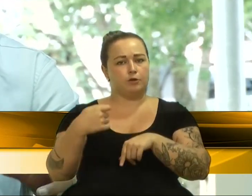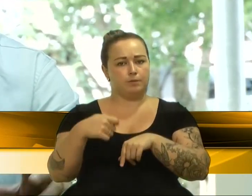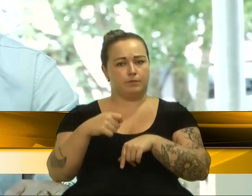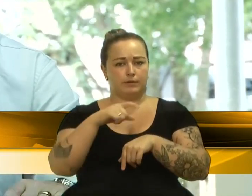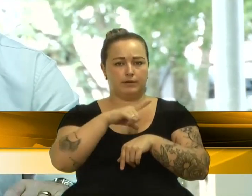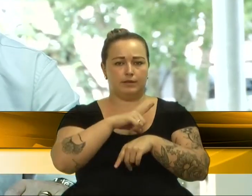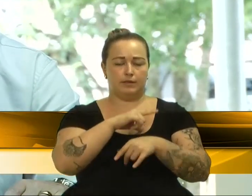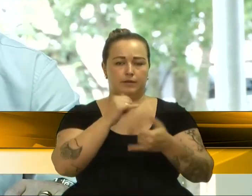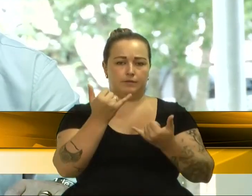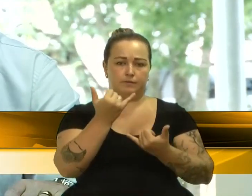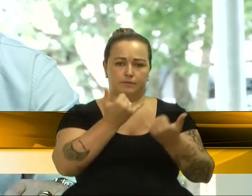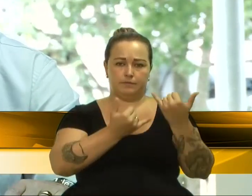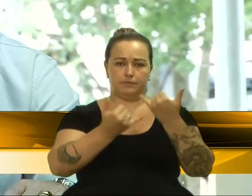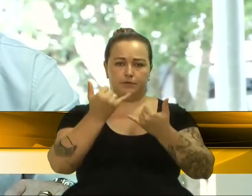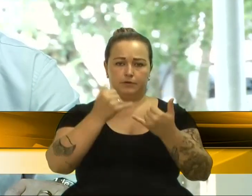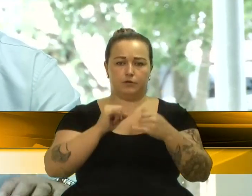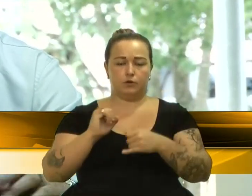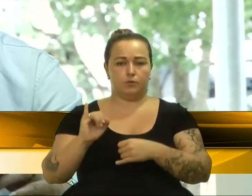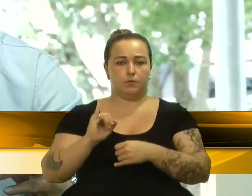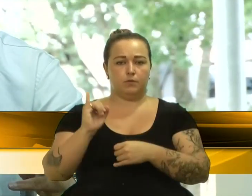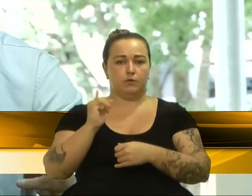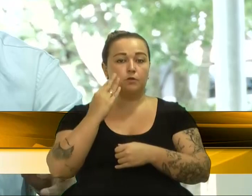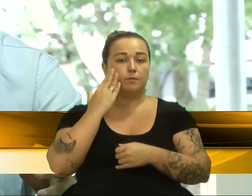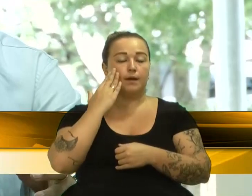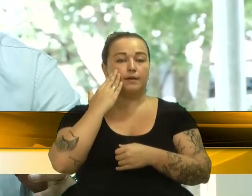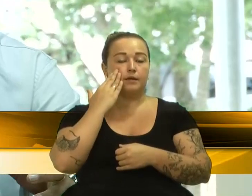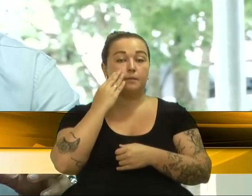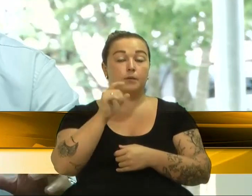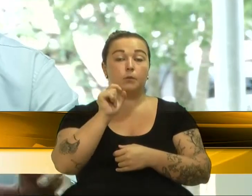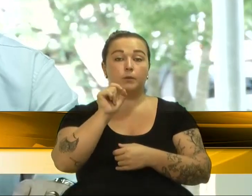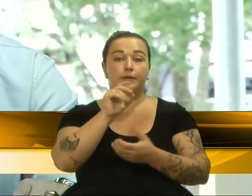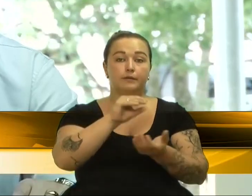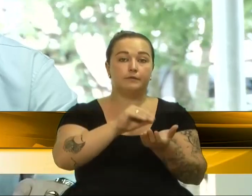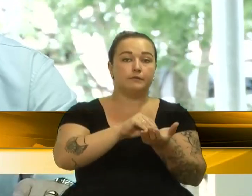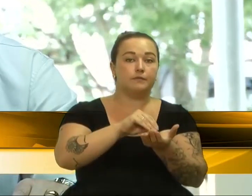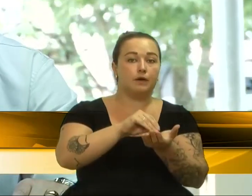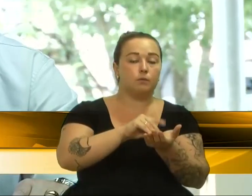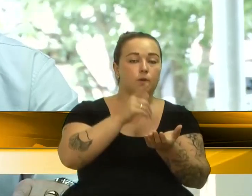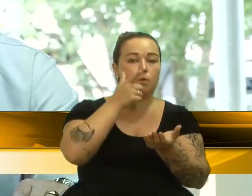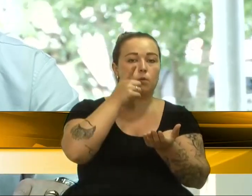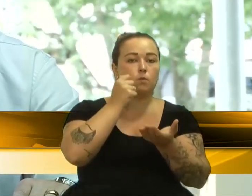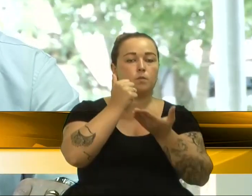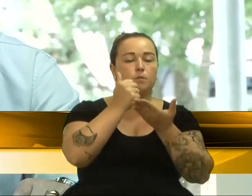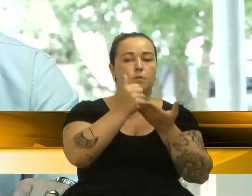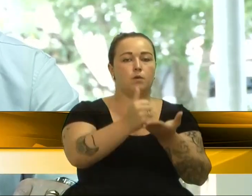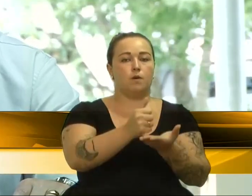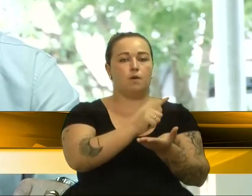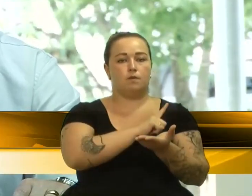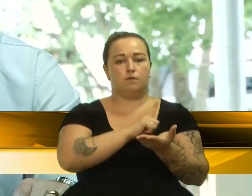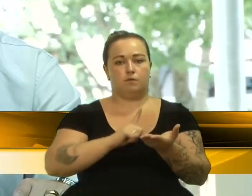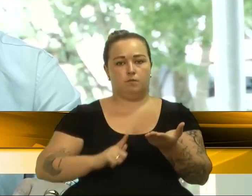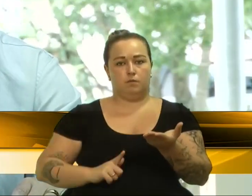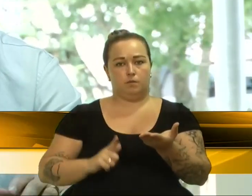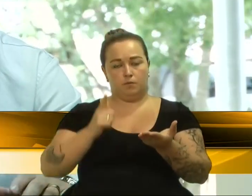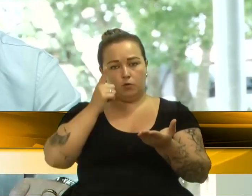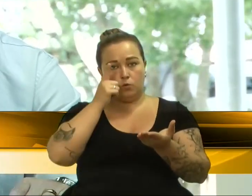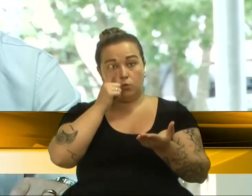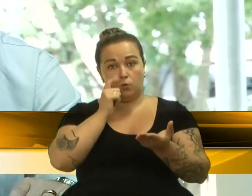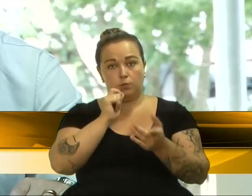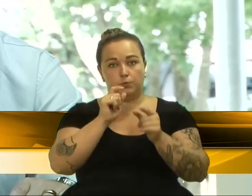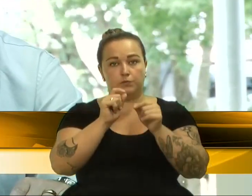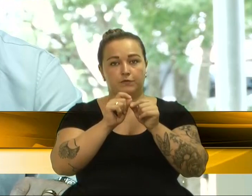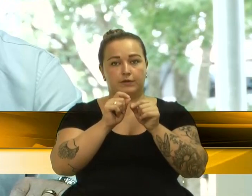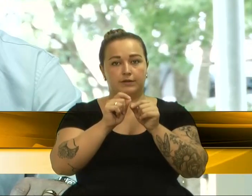baseamento de informações para auxiliar o governo, para que nós consigamos fazer